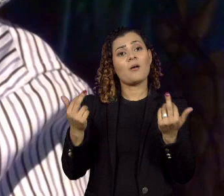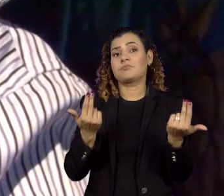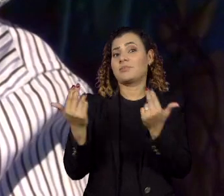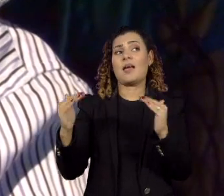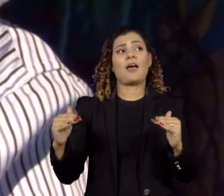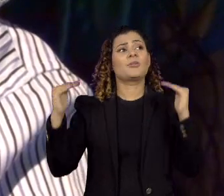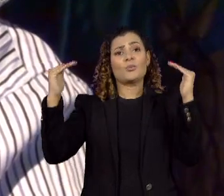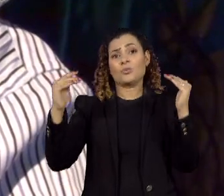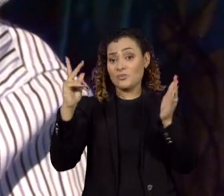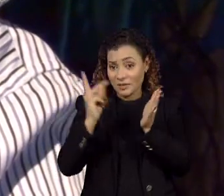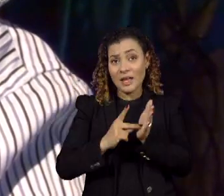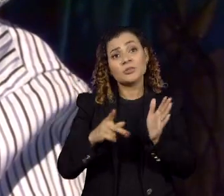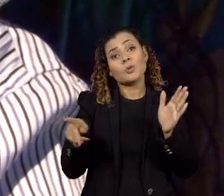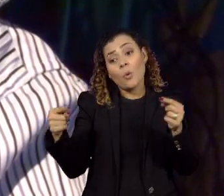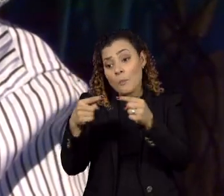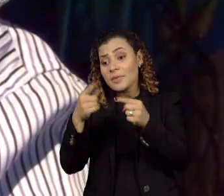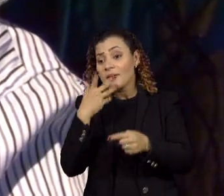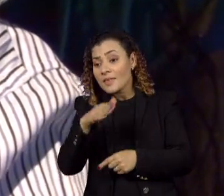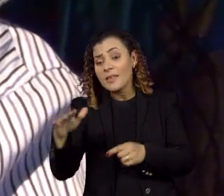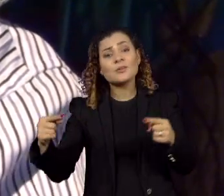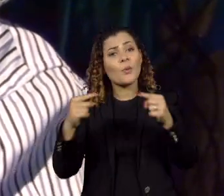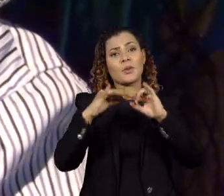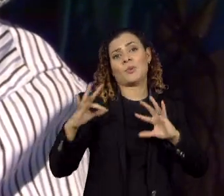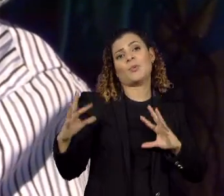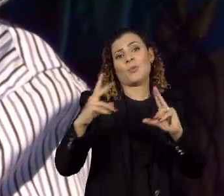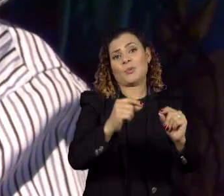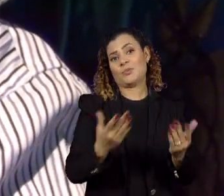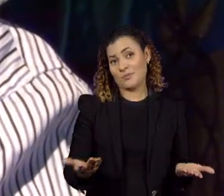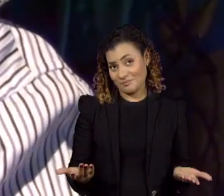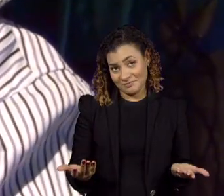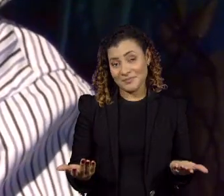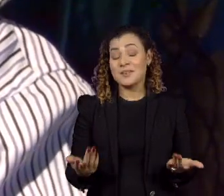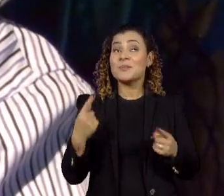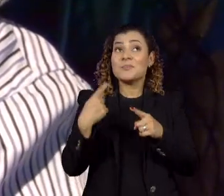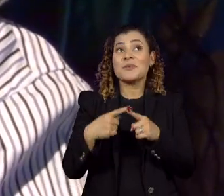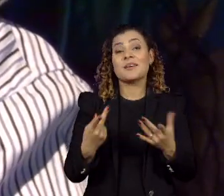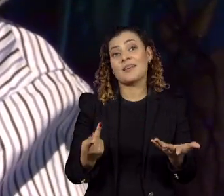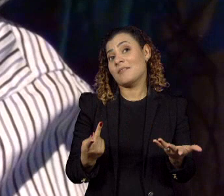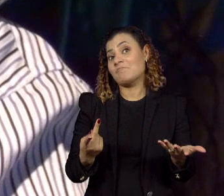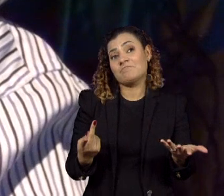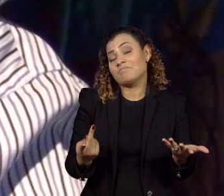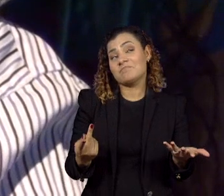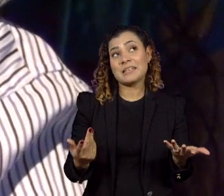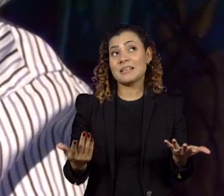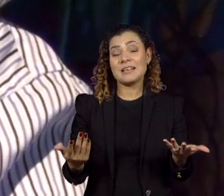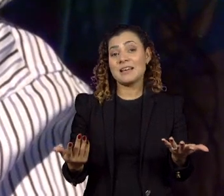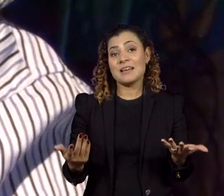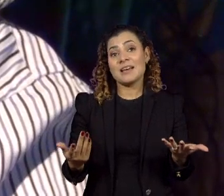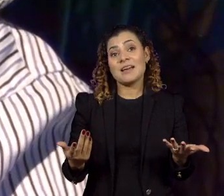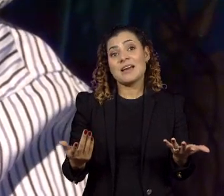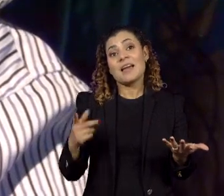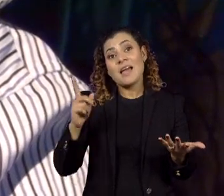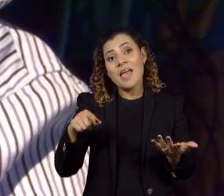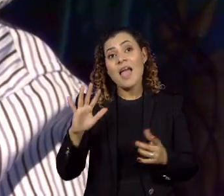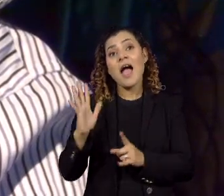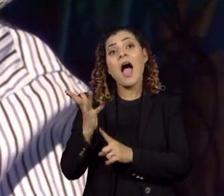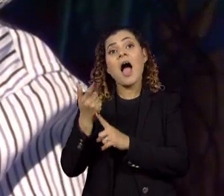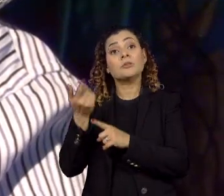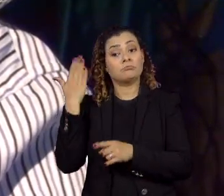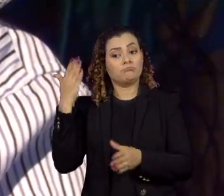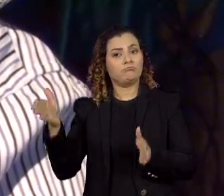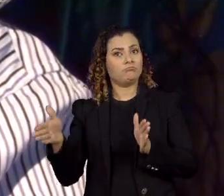eu diria. Um bom teatro para todo o público, sendo que até a época que